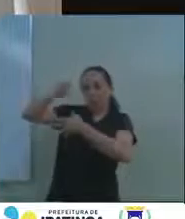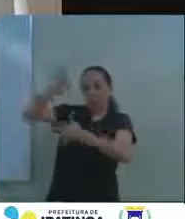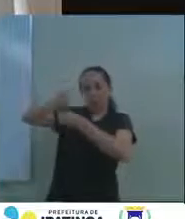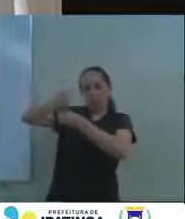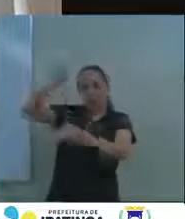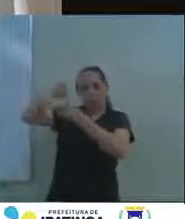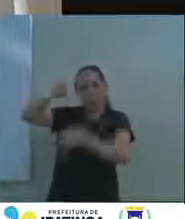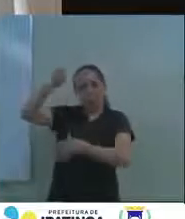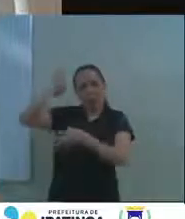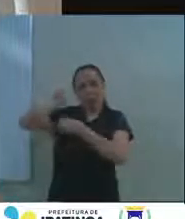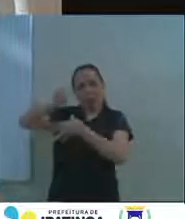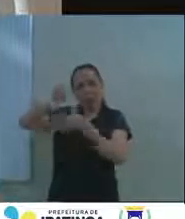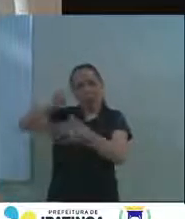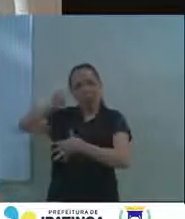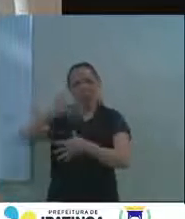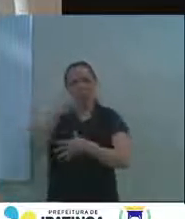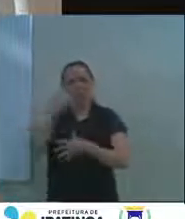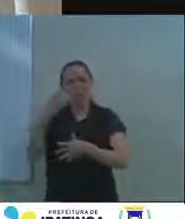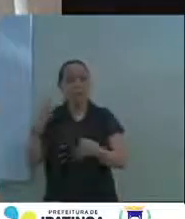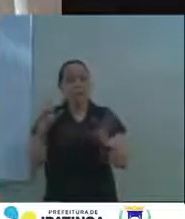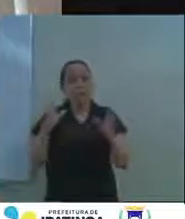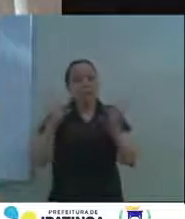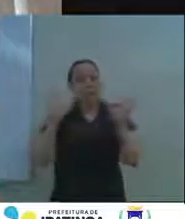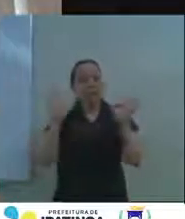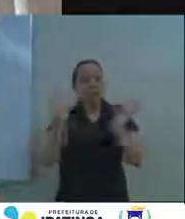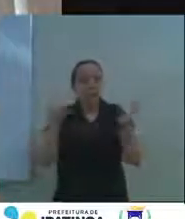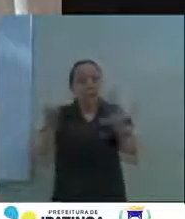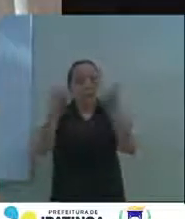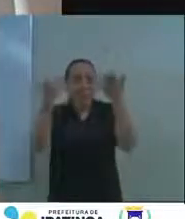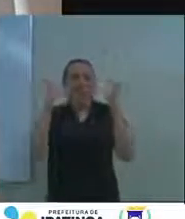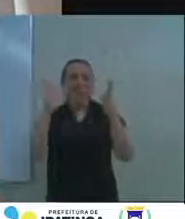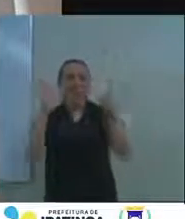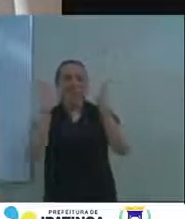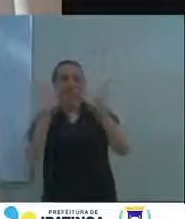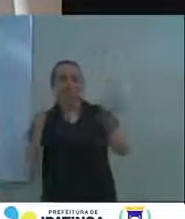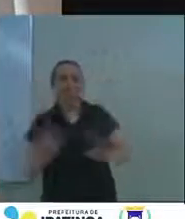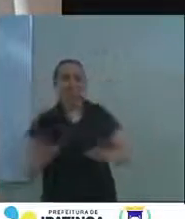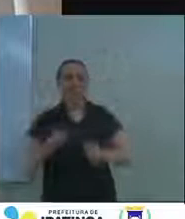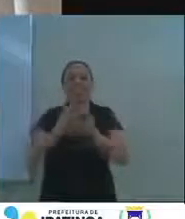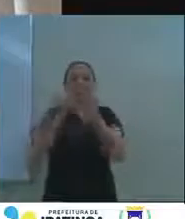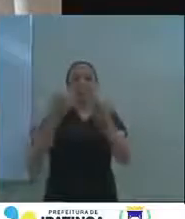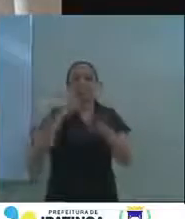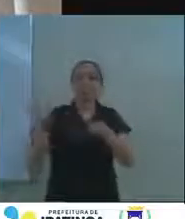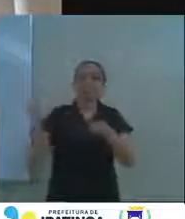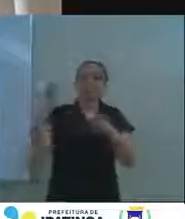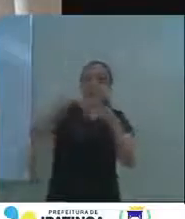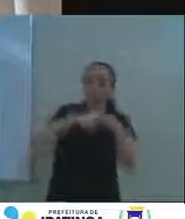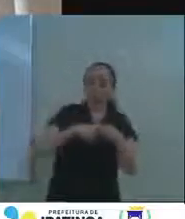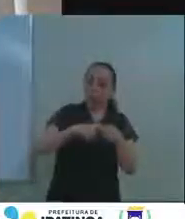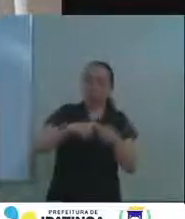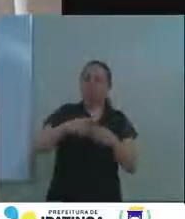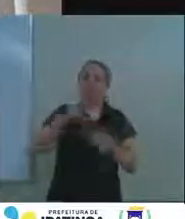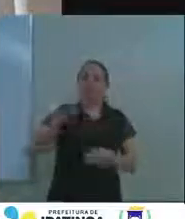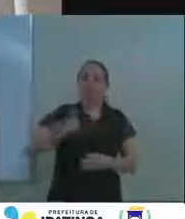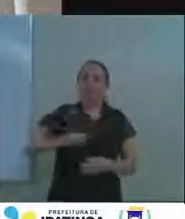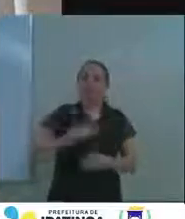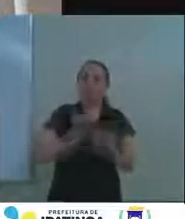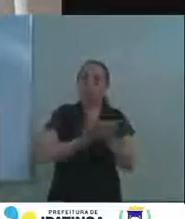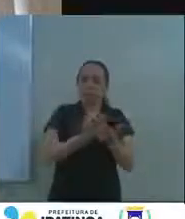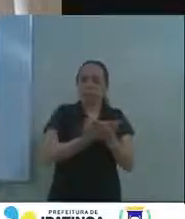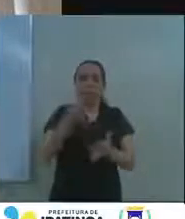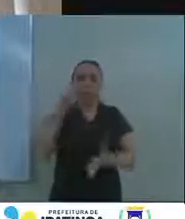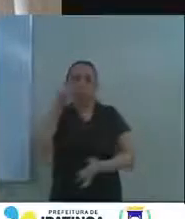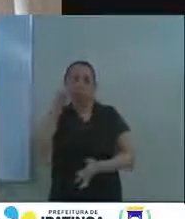sua contribuição foi imprescindível para esse retorno às aulas semipresenciais. Então, mais uma vez,